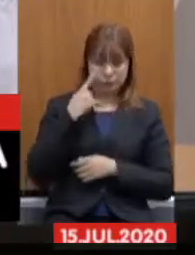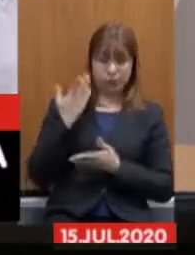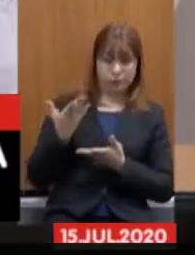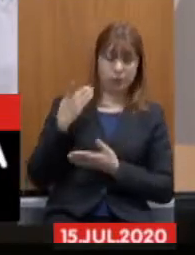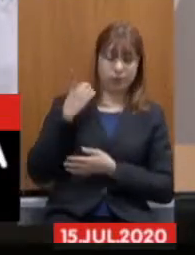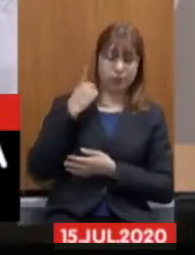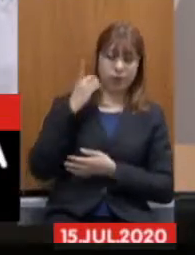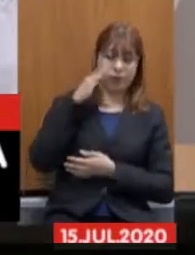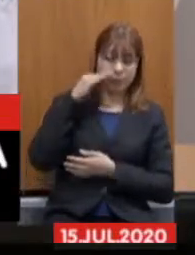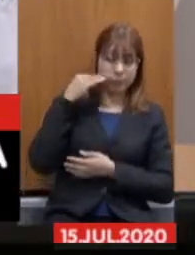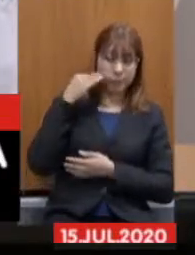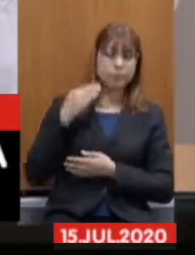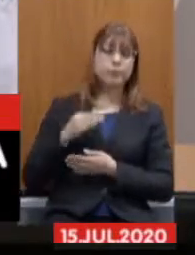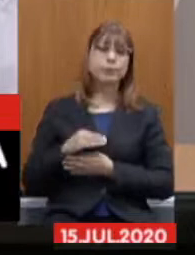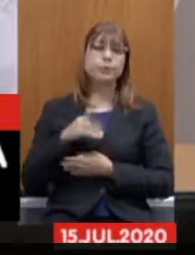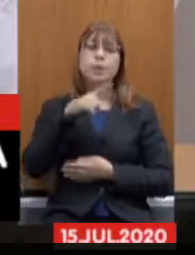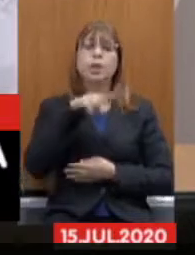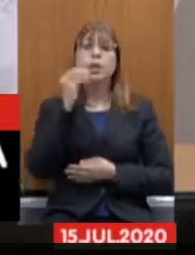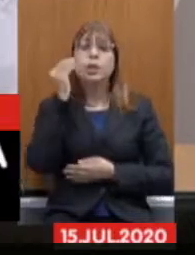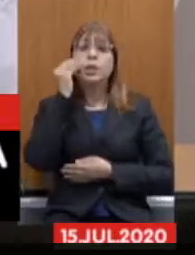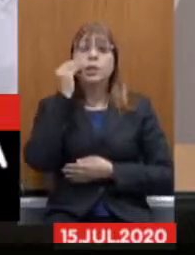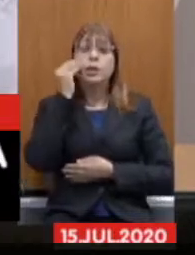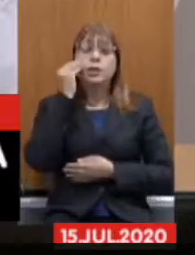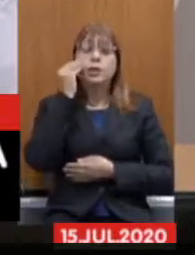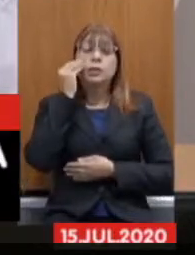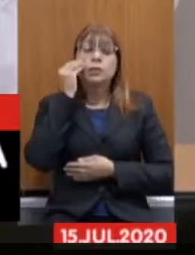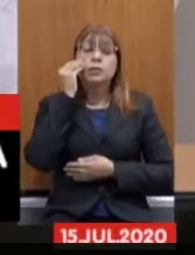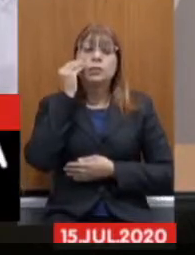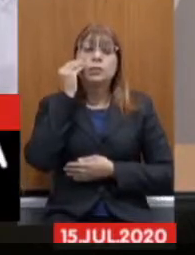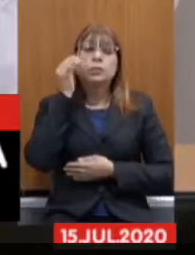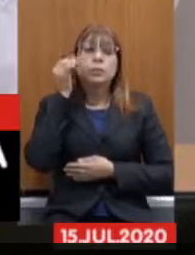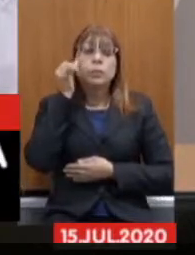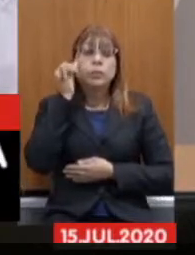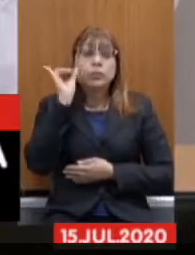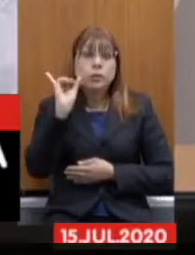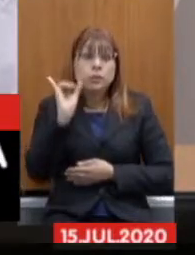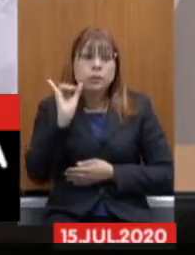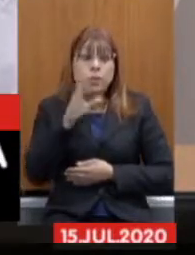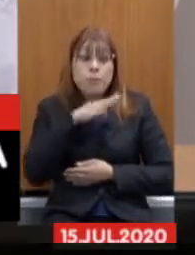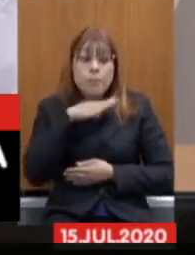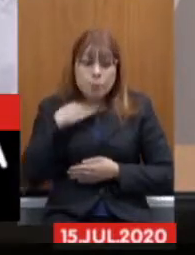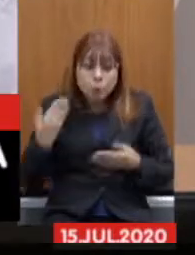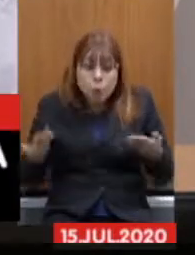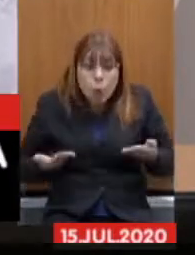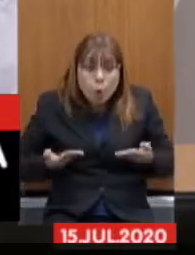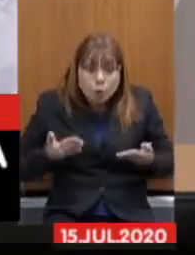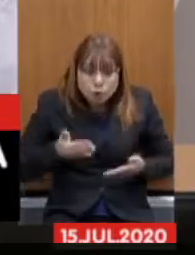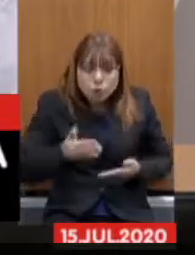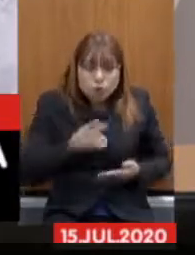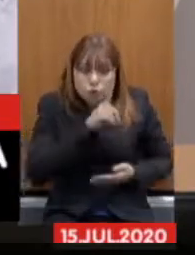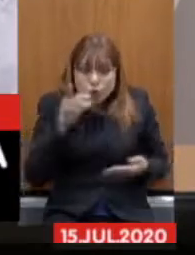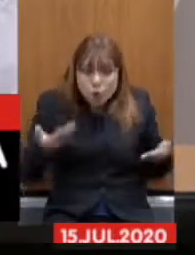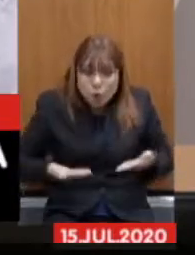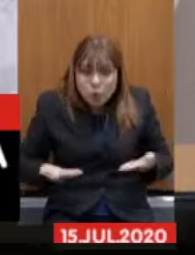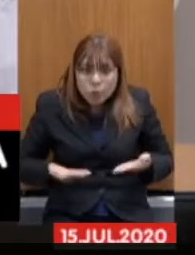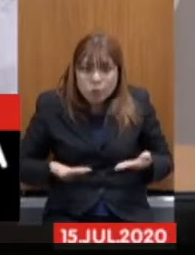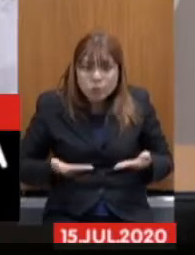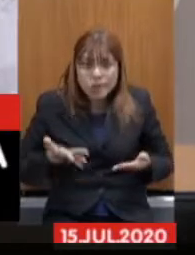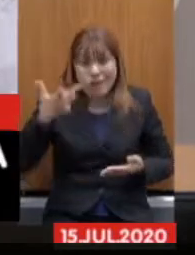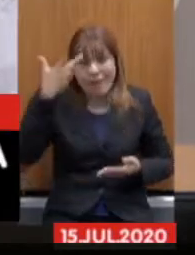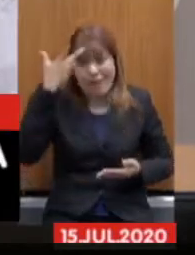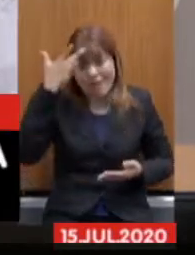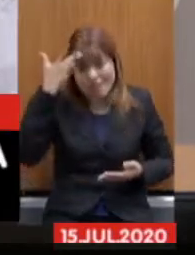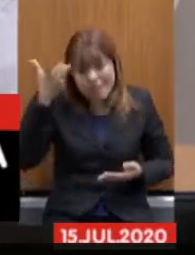beatriz tentando evitar a morte de hoje com a morte do